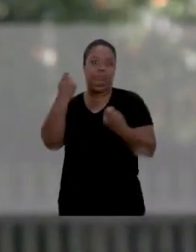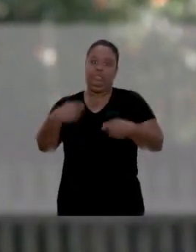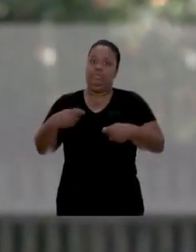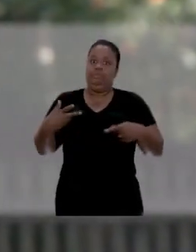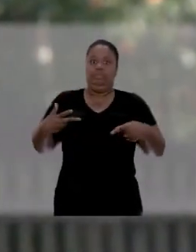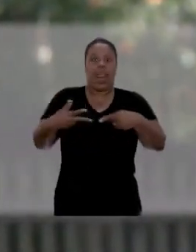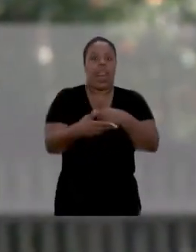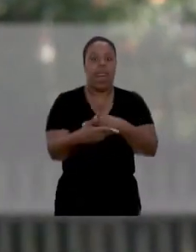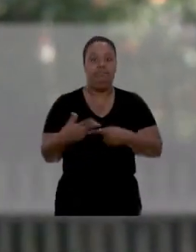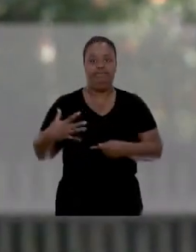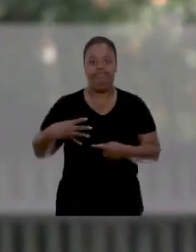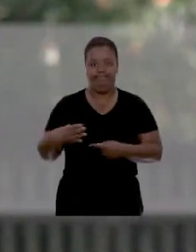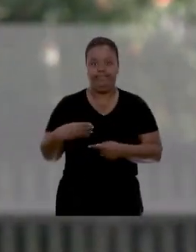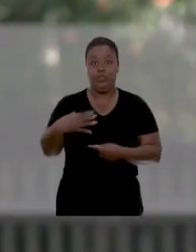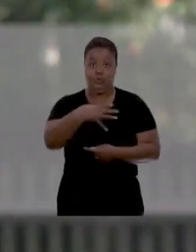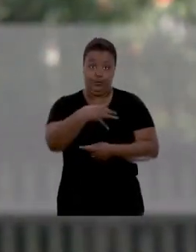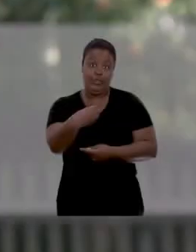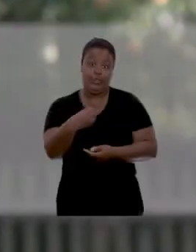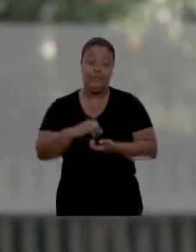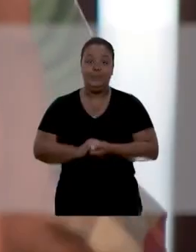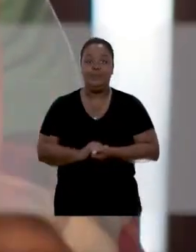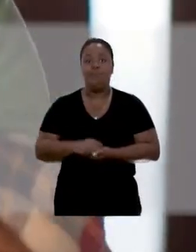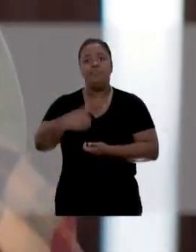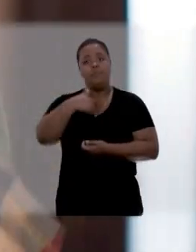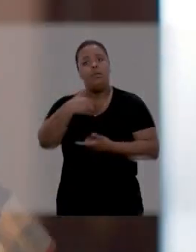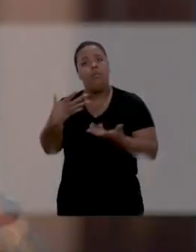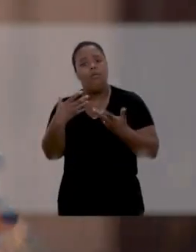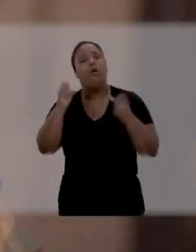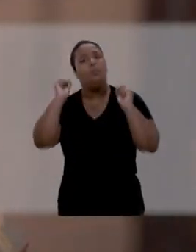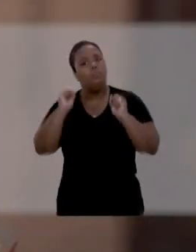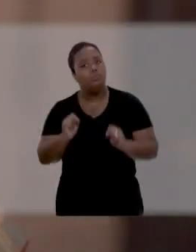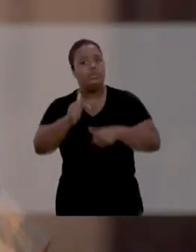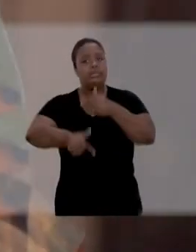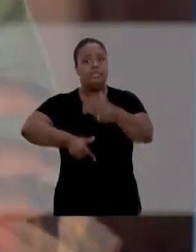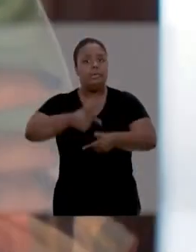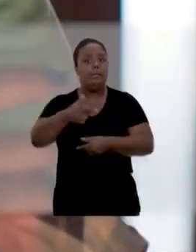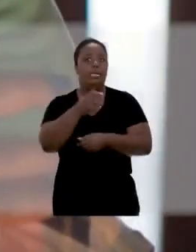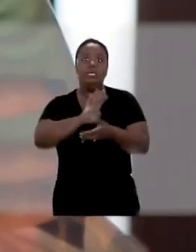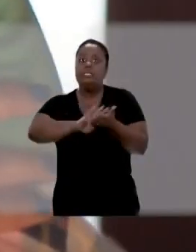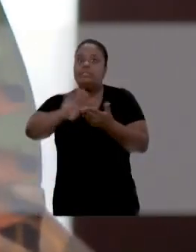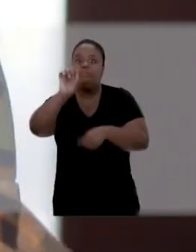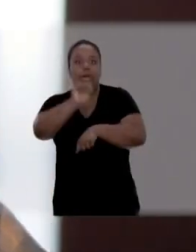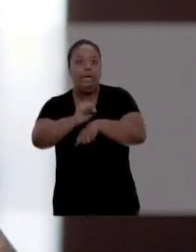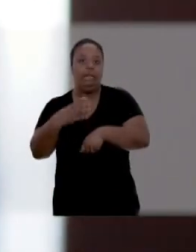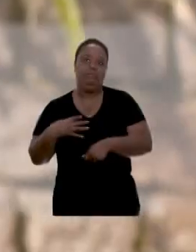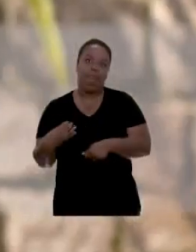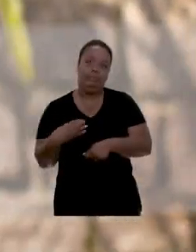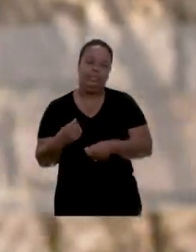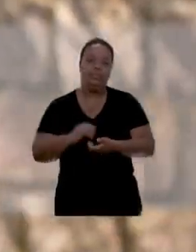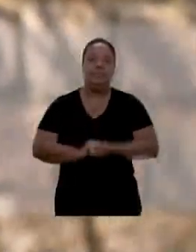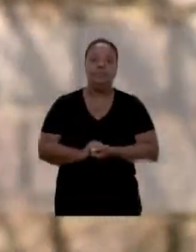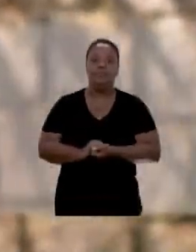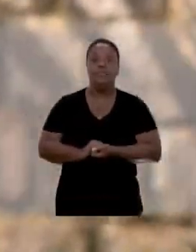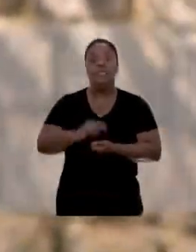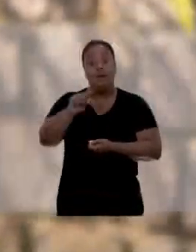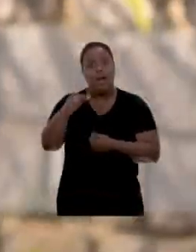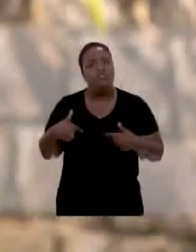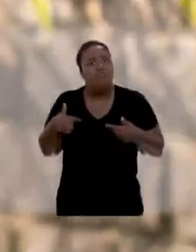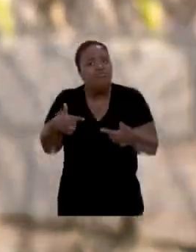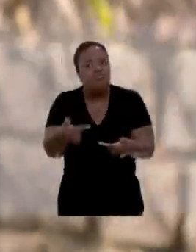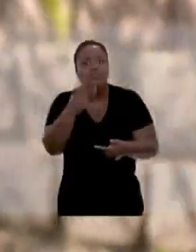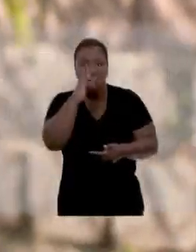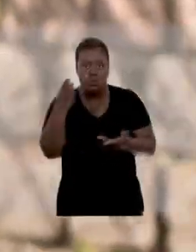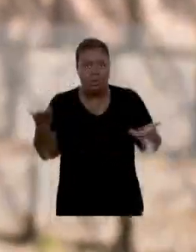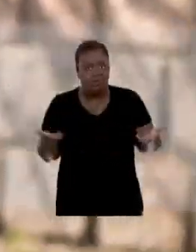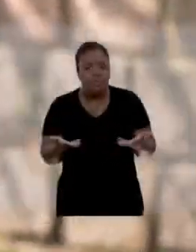que precisem interromper a amamentação dos seus filhos. Eu quero poder trabalhar sem ter que parar de amamentar. São iniciativas como